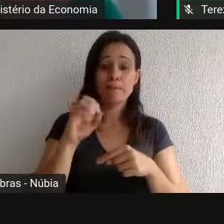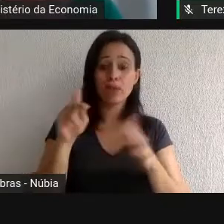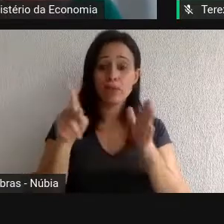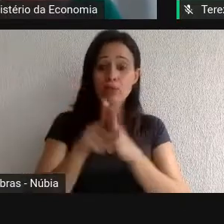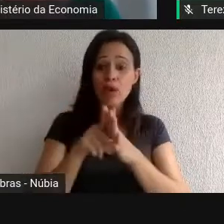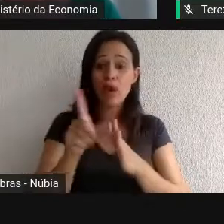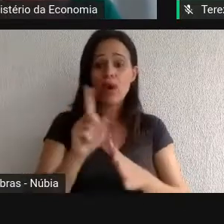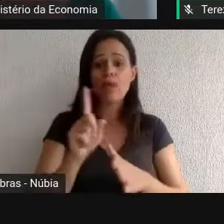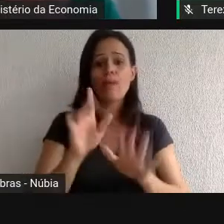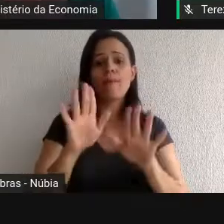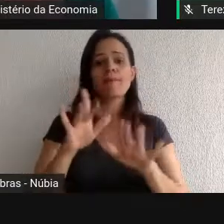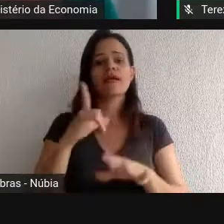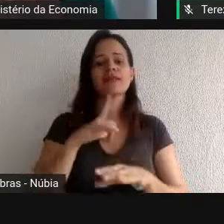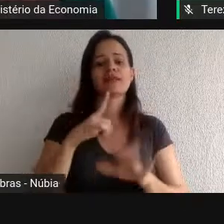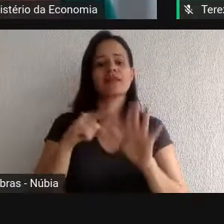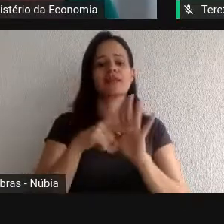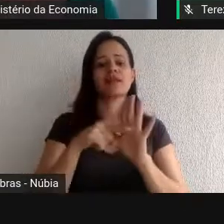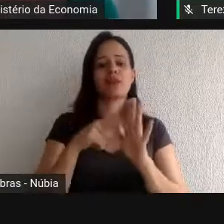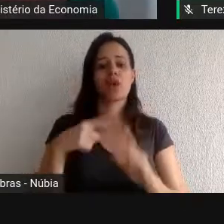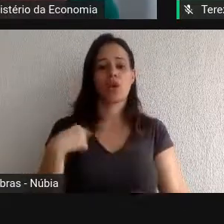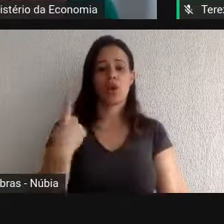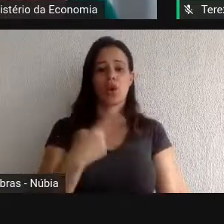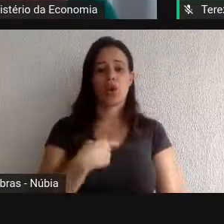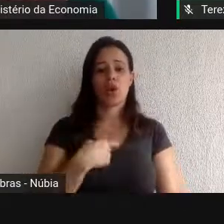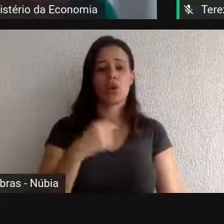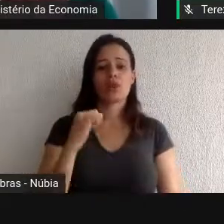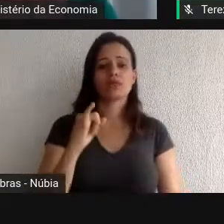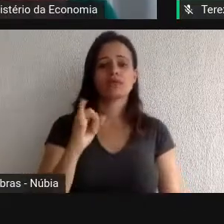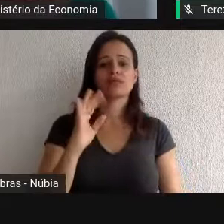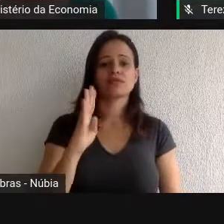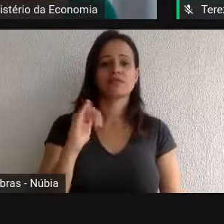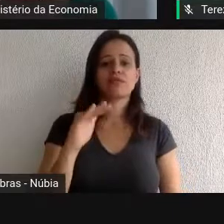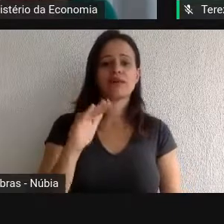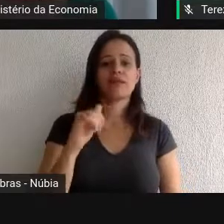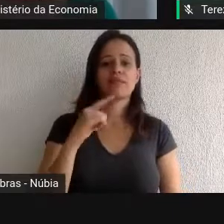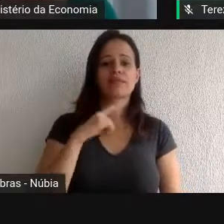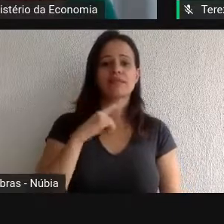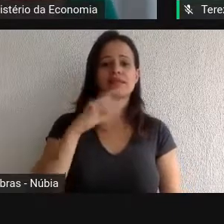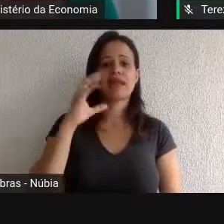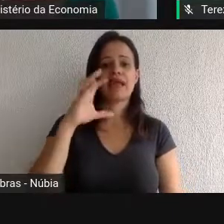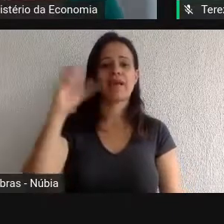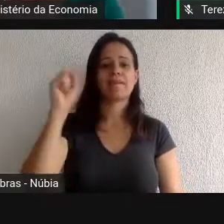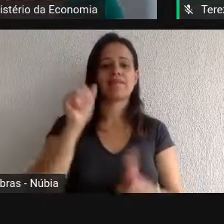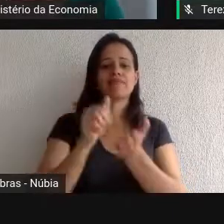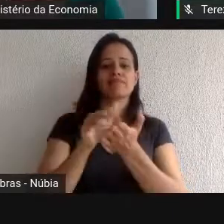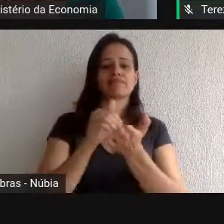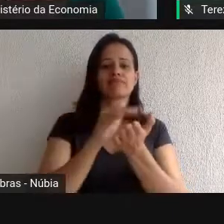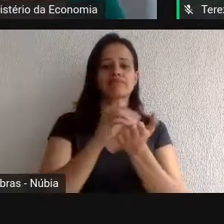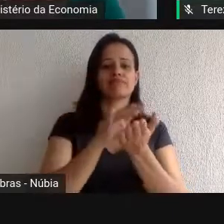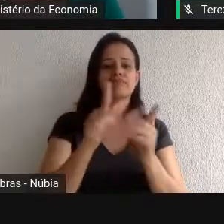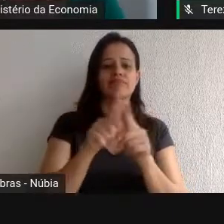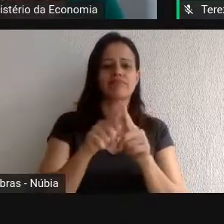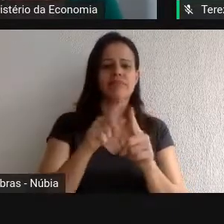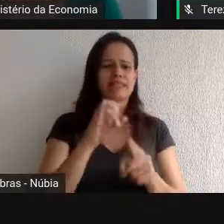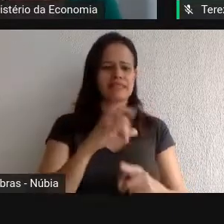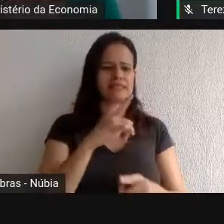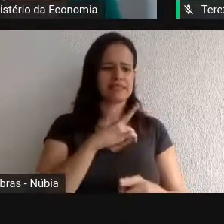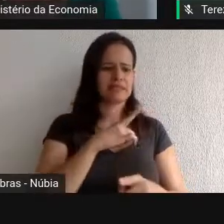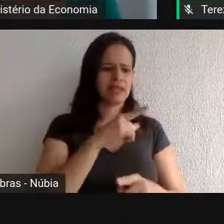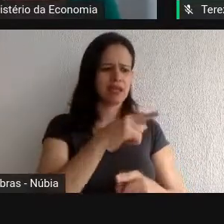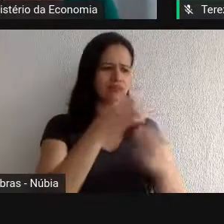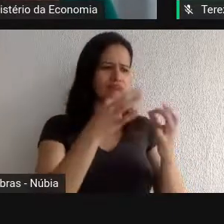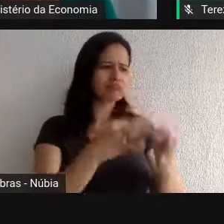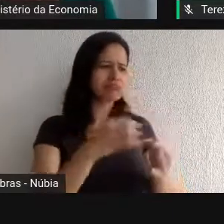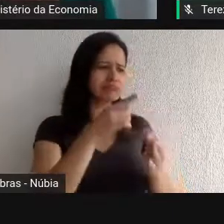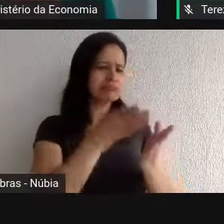pareça também negativo, nossa, o IBAMA é campeão de demissões, mostra que quando há uma conduta, um desvio